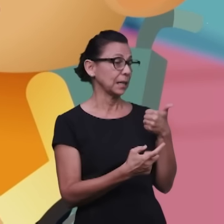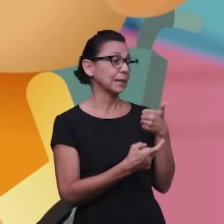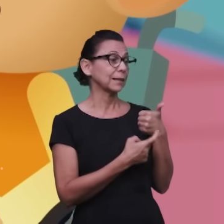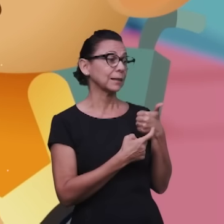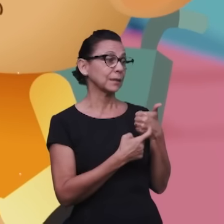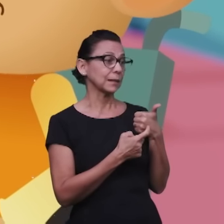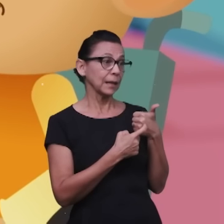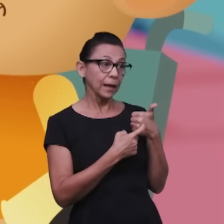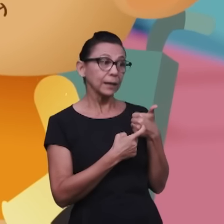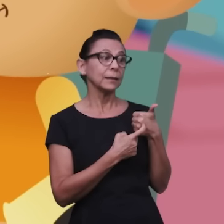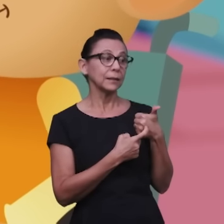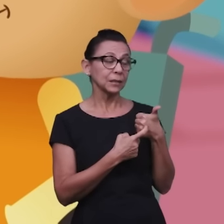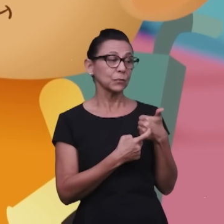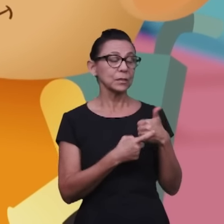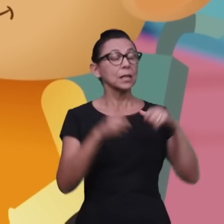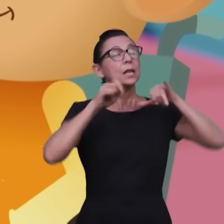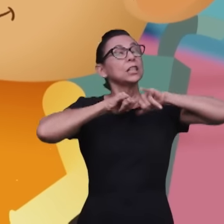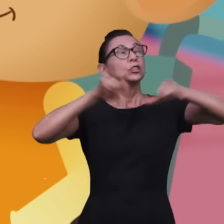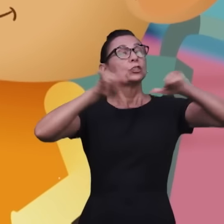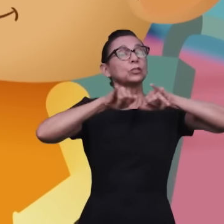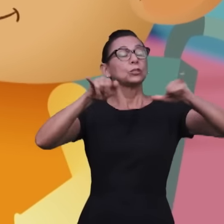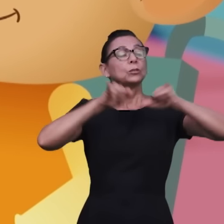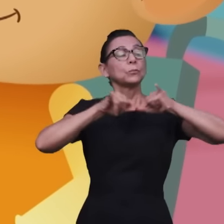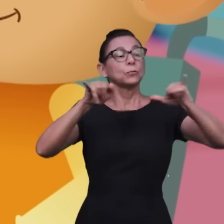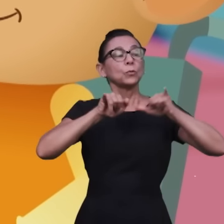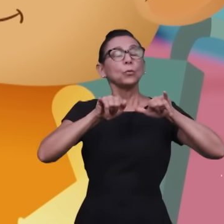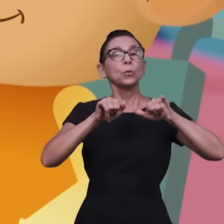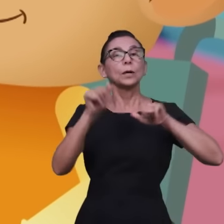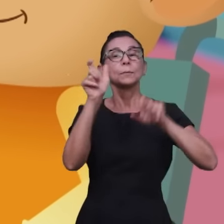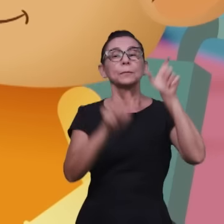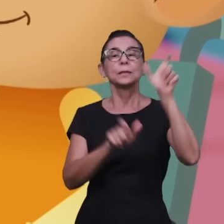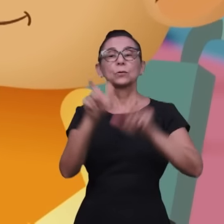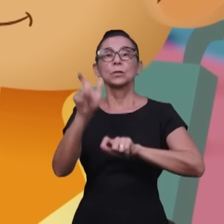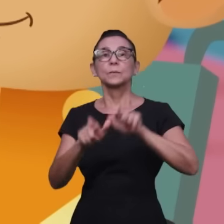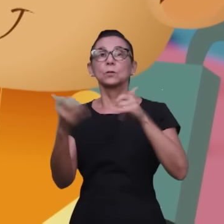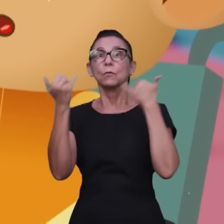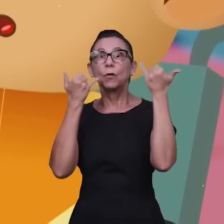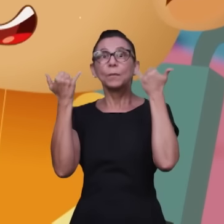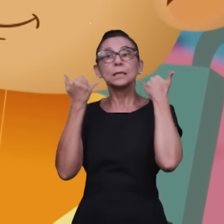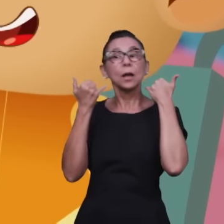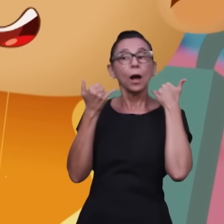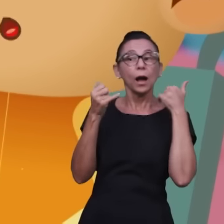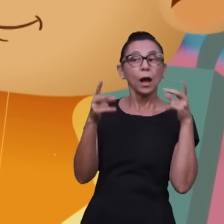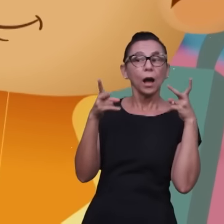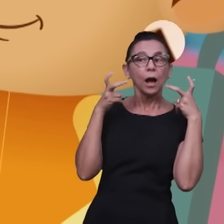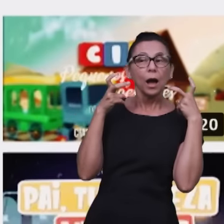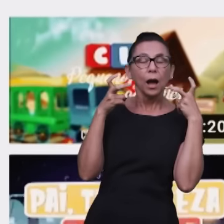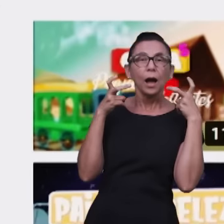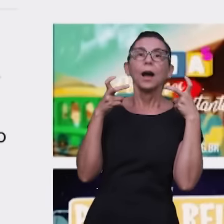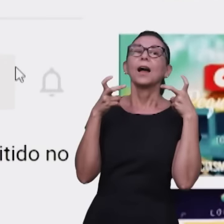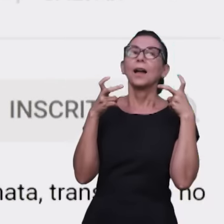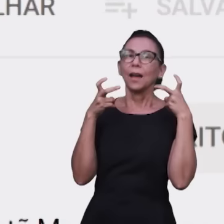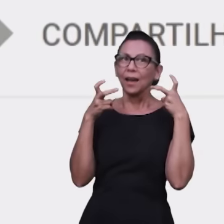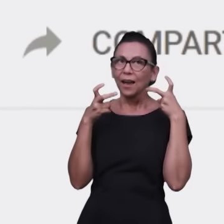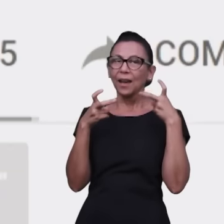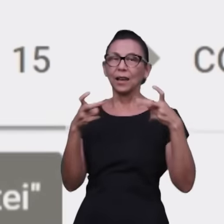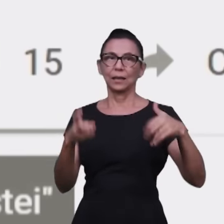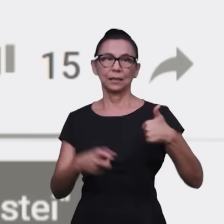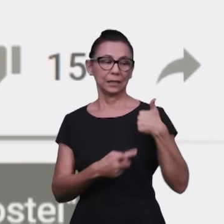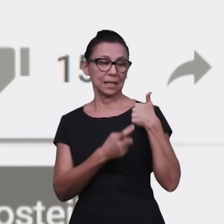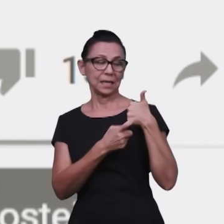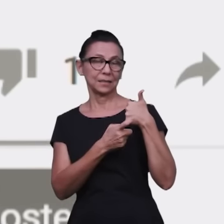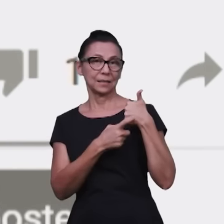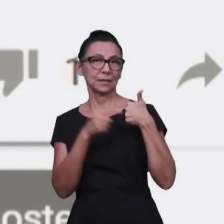no vídeo, você ajuda a divulgá-lo e fazer com que outras pessoas o assistam também? Como assim, Elo? Dar like, que é esse sinal